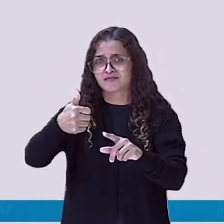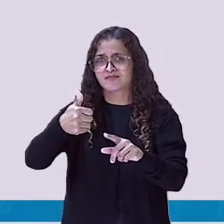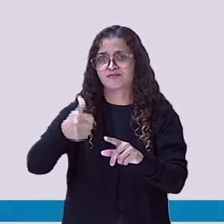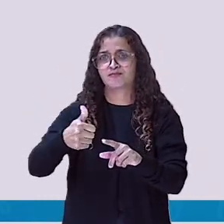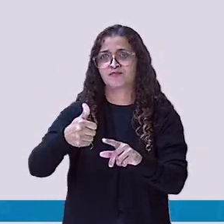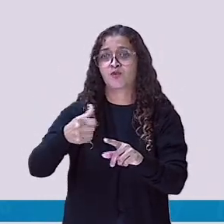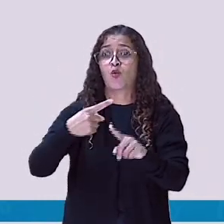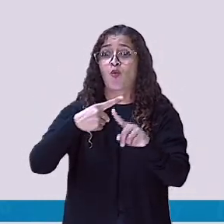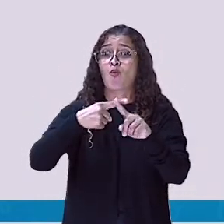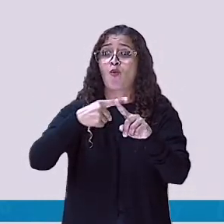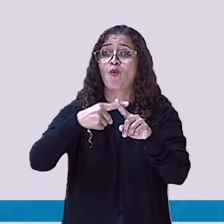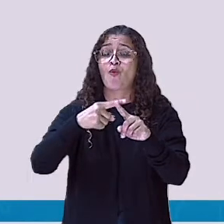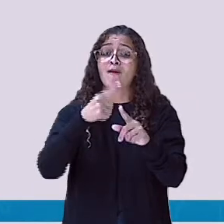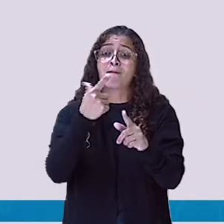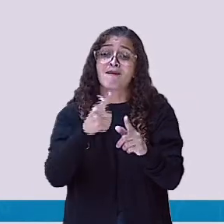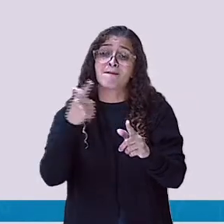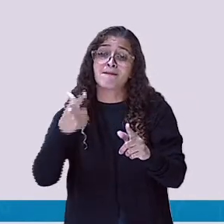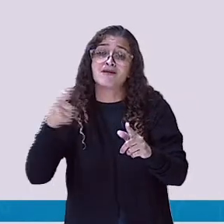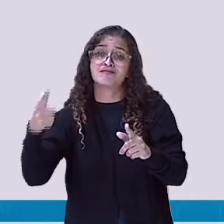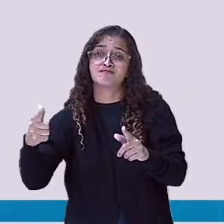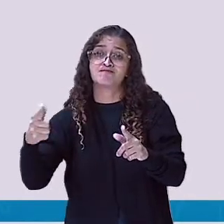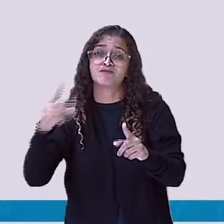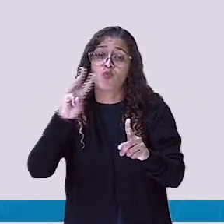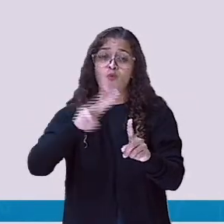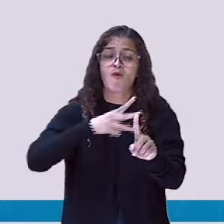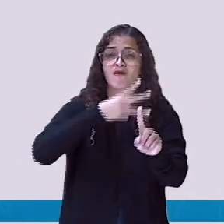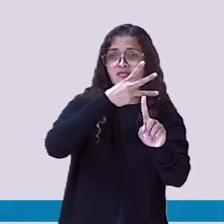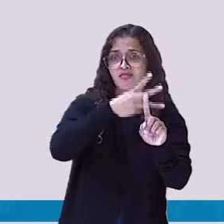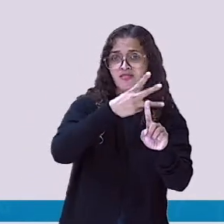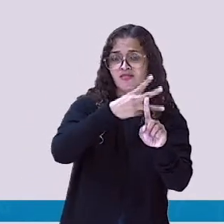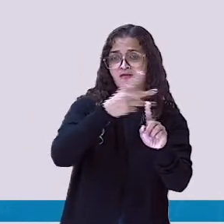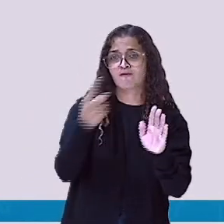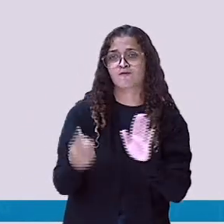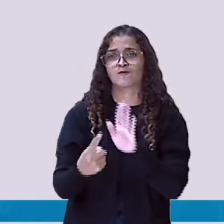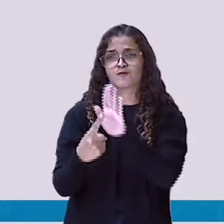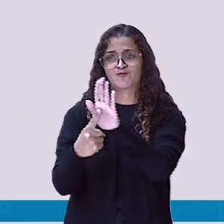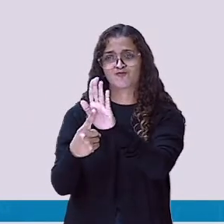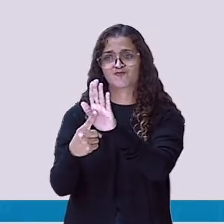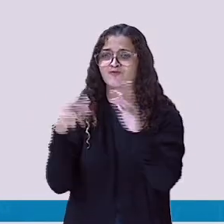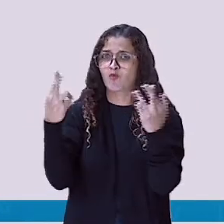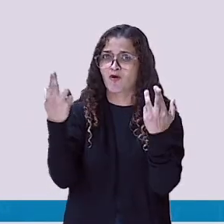quando falamos de triplo, falamos sempre de 3 vezes.